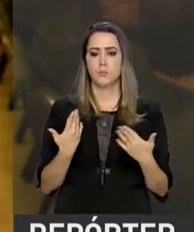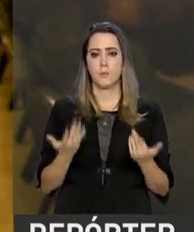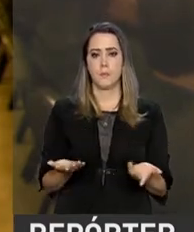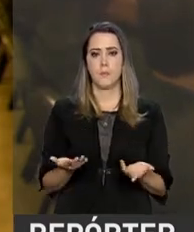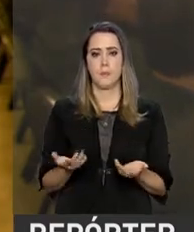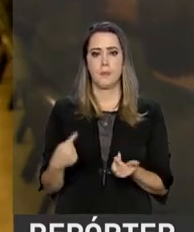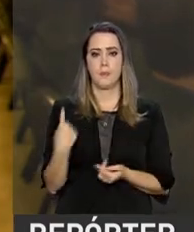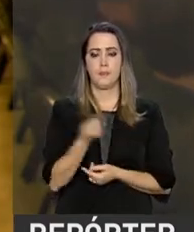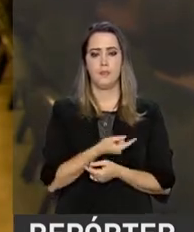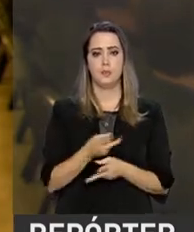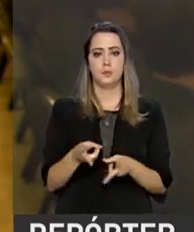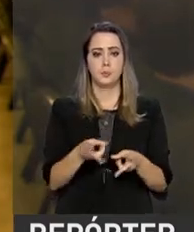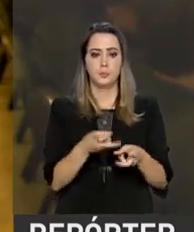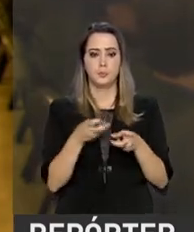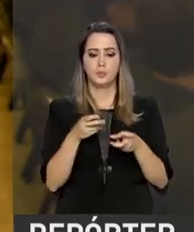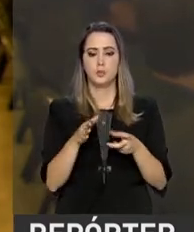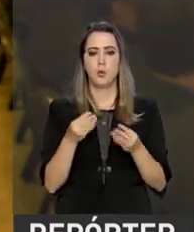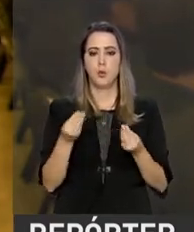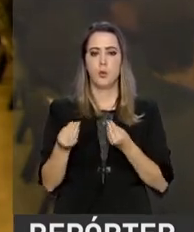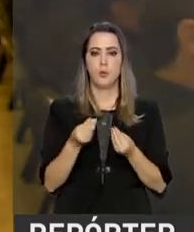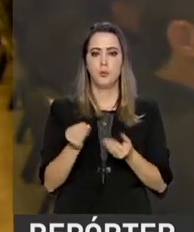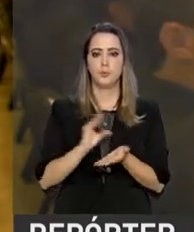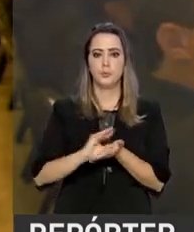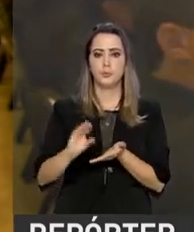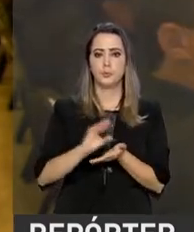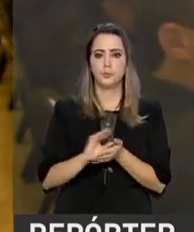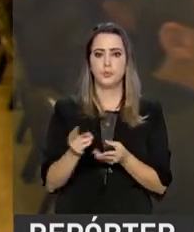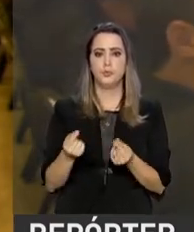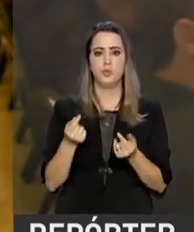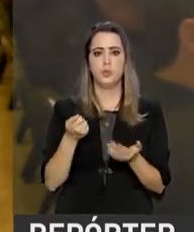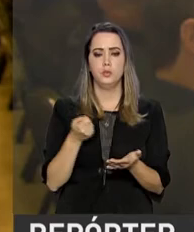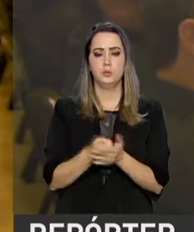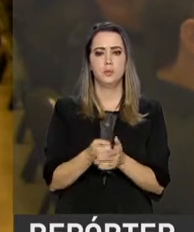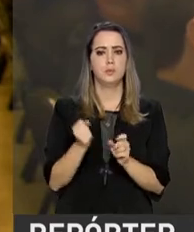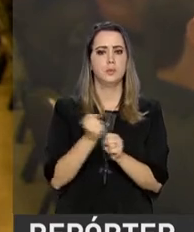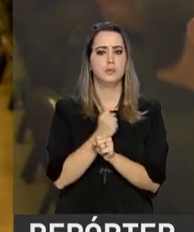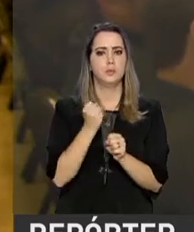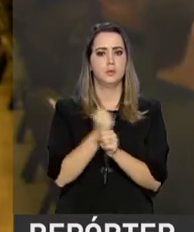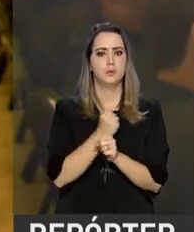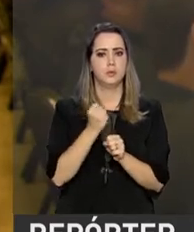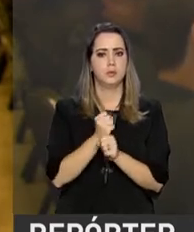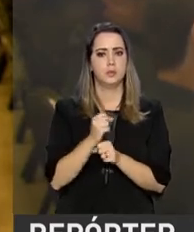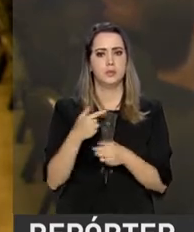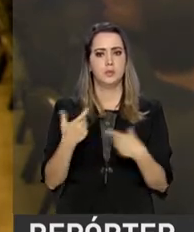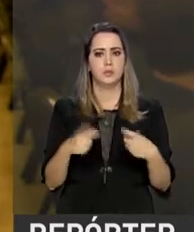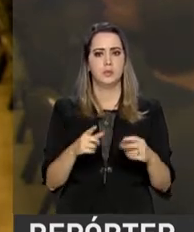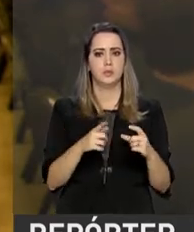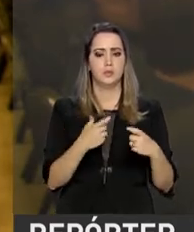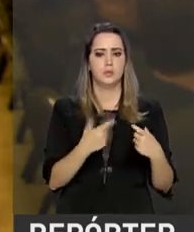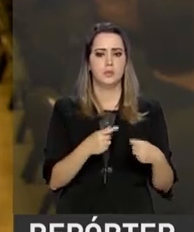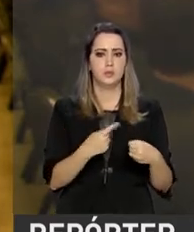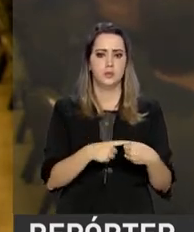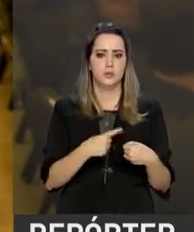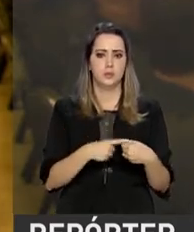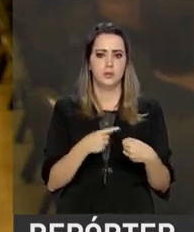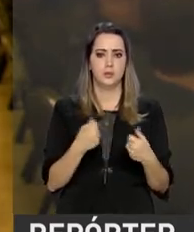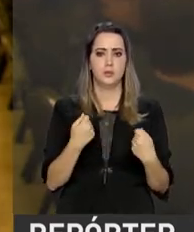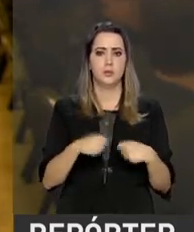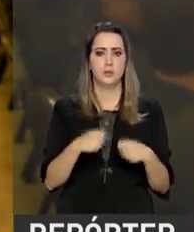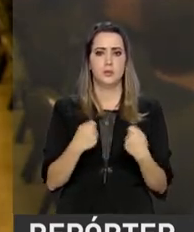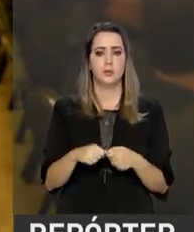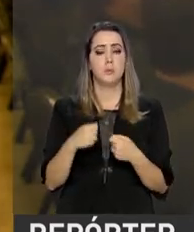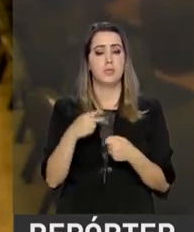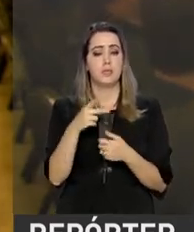a gente tem que analisar de que forma que pode ser investido esse recurso é custeio e obras têm bairro nova cidade que a gente ainda precisa construir um psf